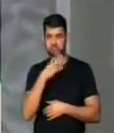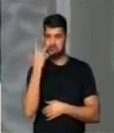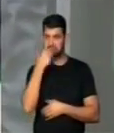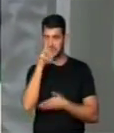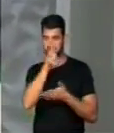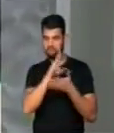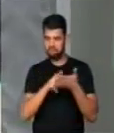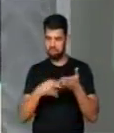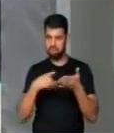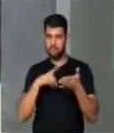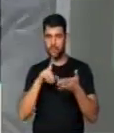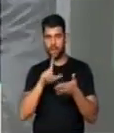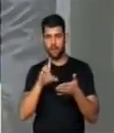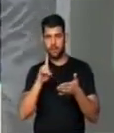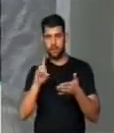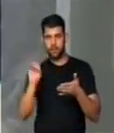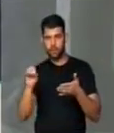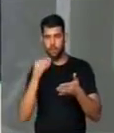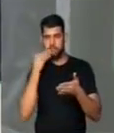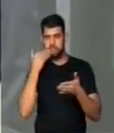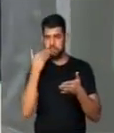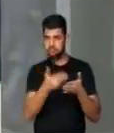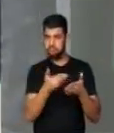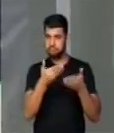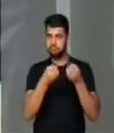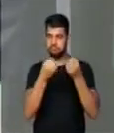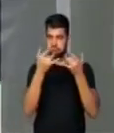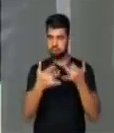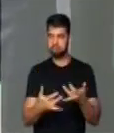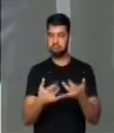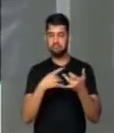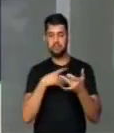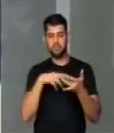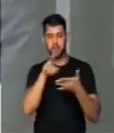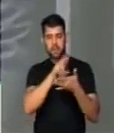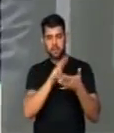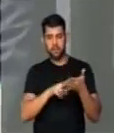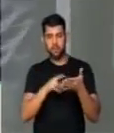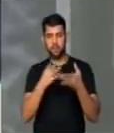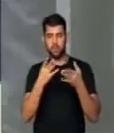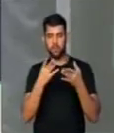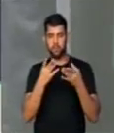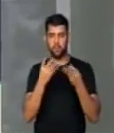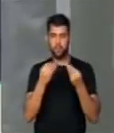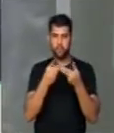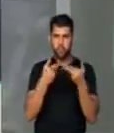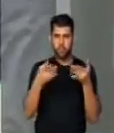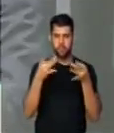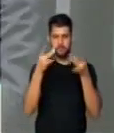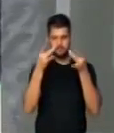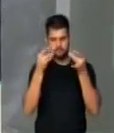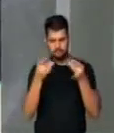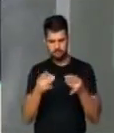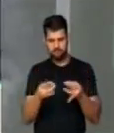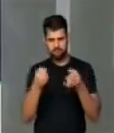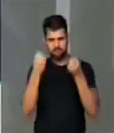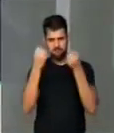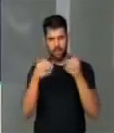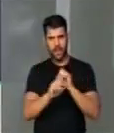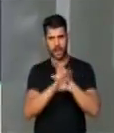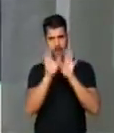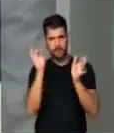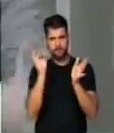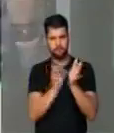relatório da LDO aqui apresentado, um relatório com muito pé no chão, factível,